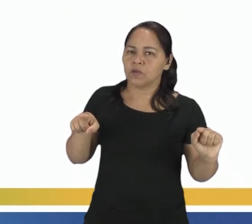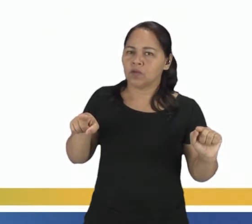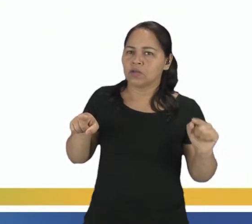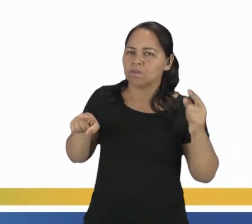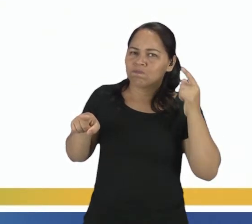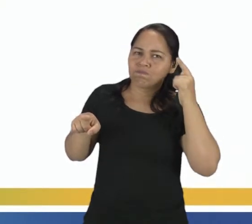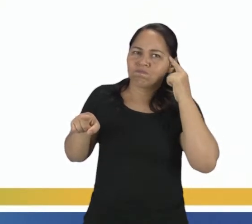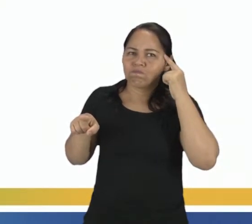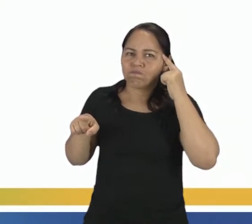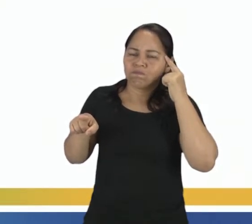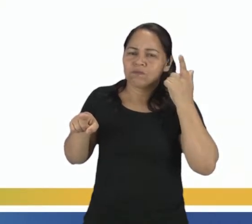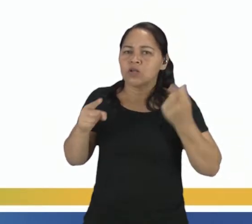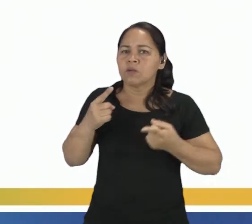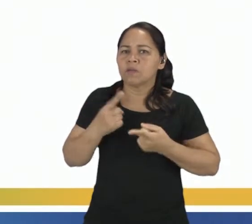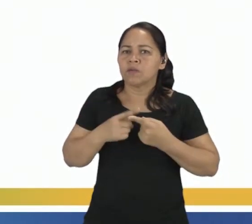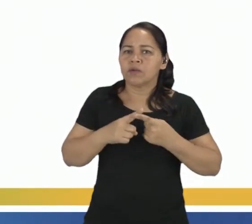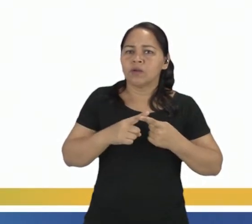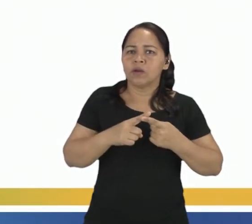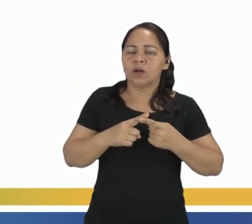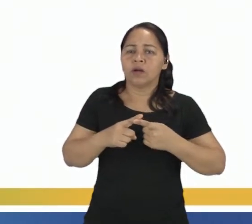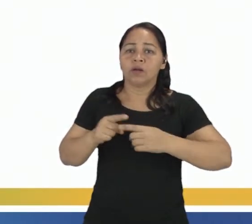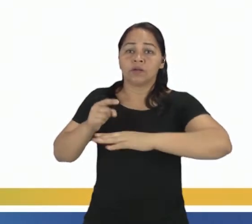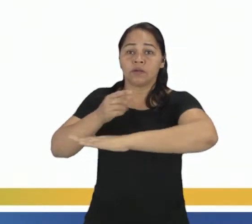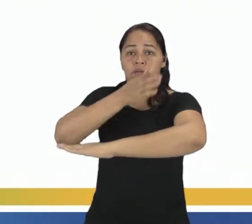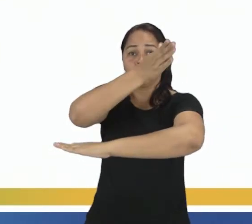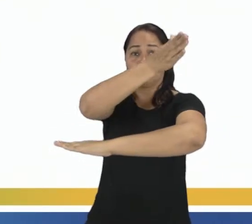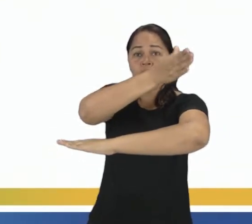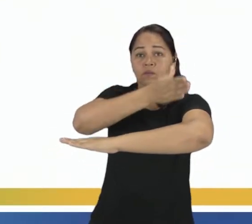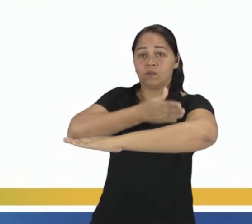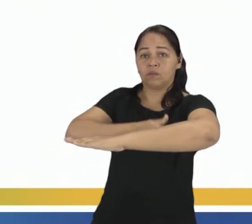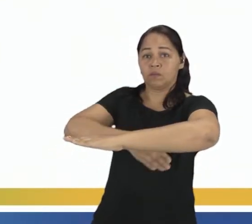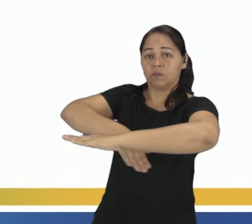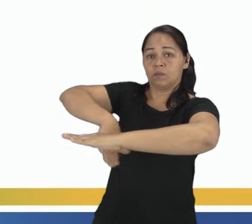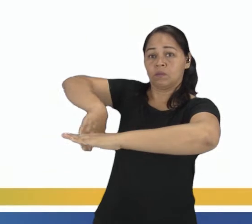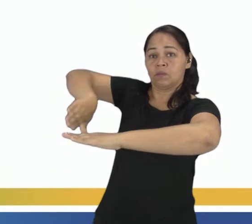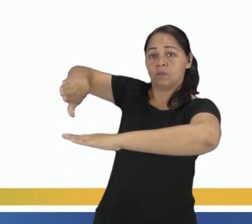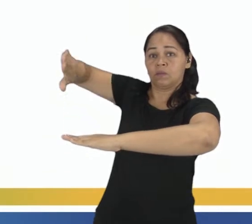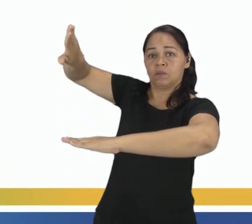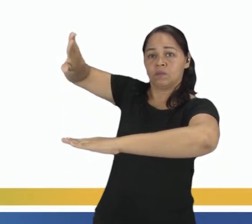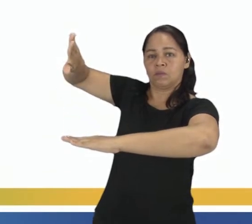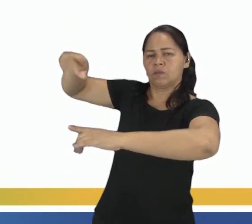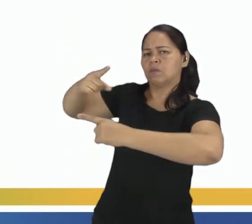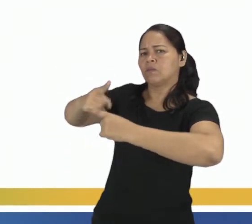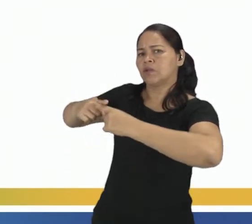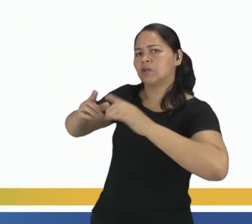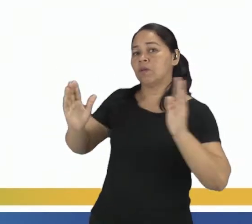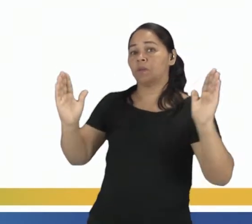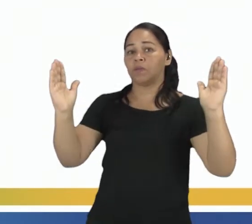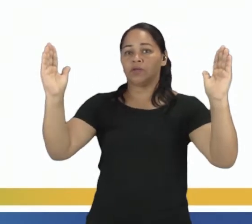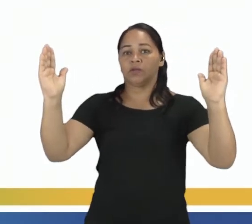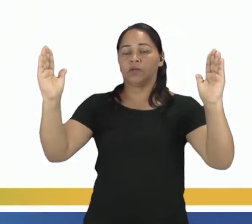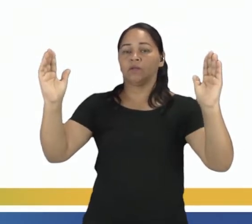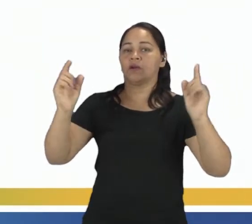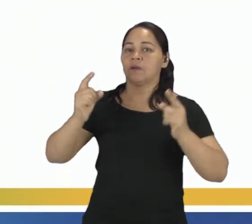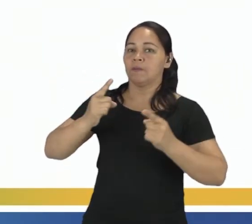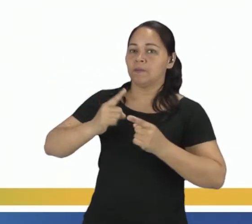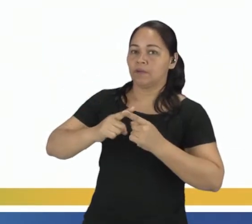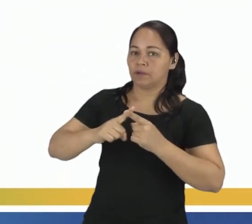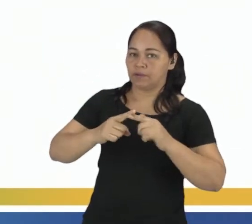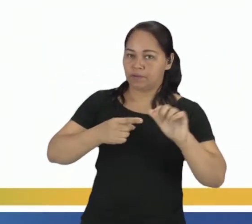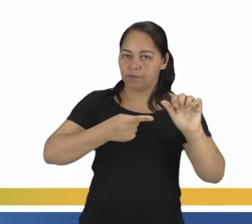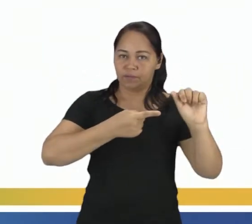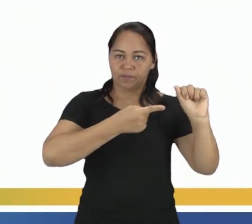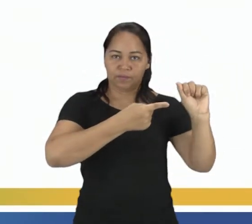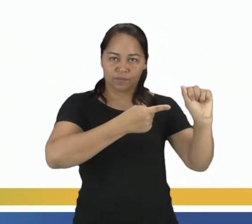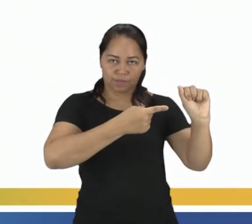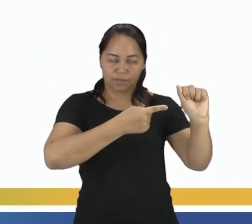agora, professor Anderson, por que a parábola está com a concavidade voltada para cima? Porque o a, esse coeficiente que fica do lado